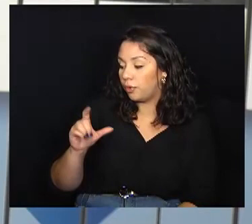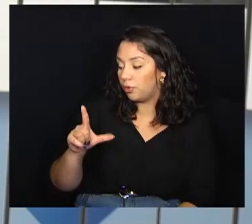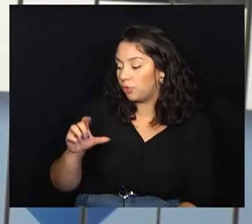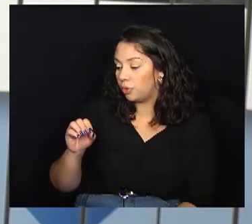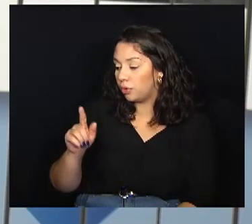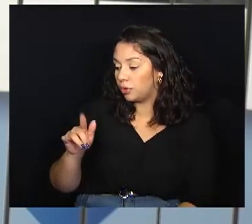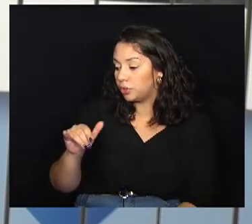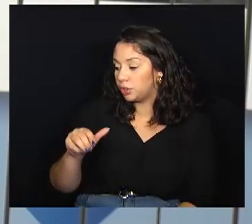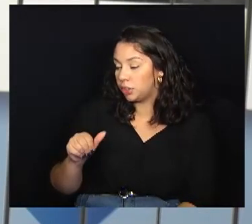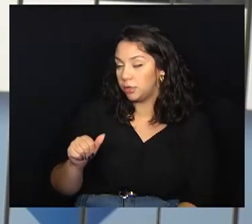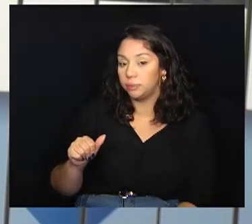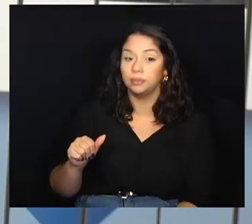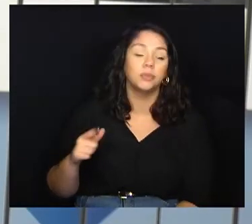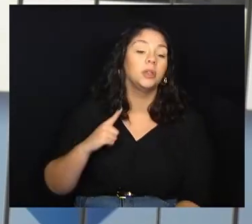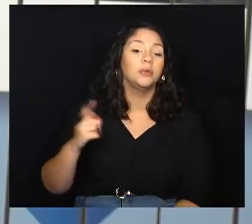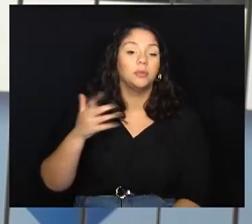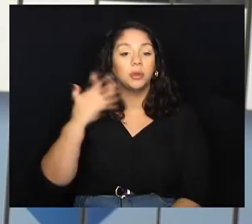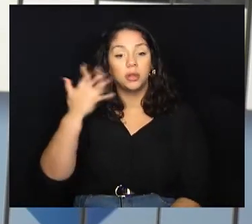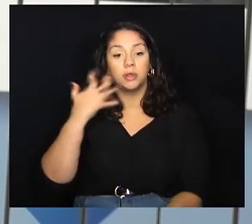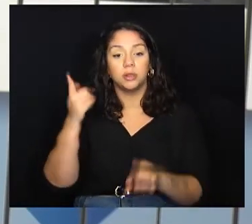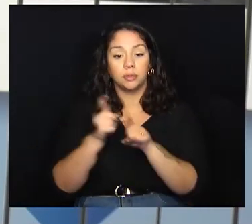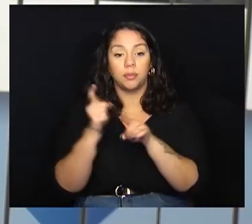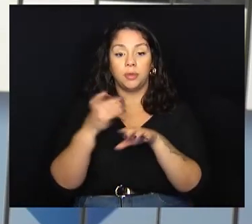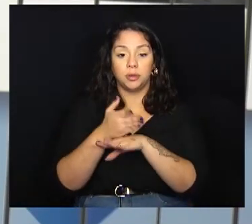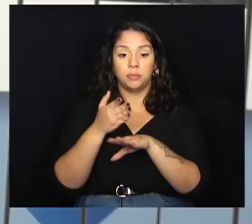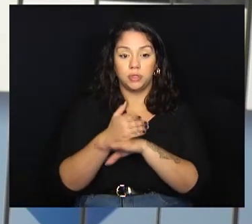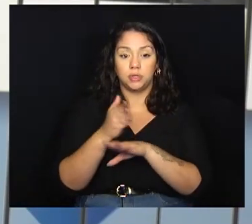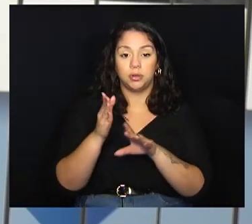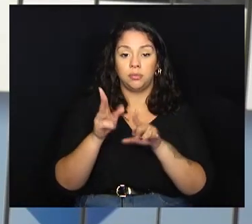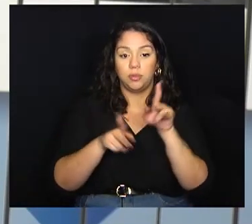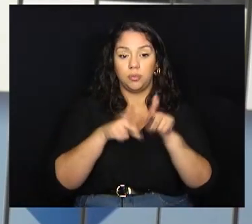com palestra e participação popular.